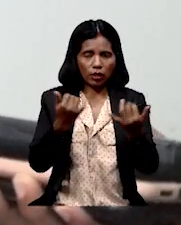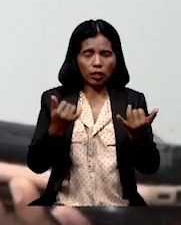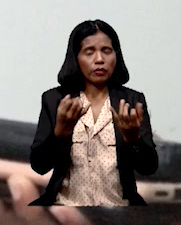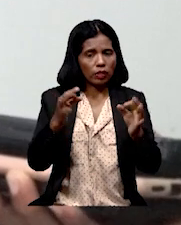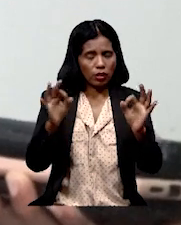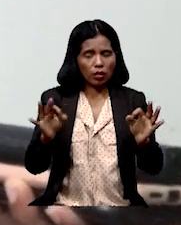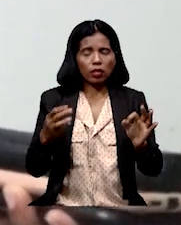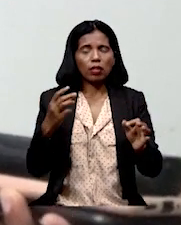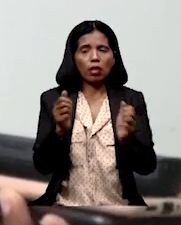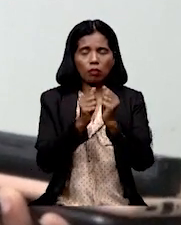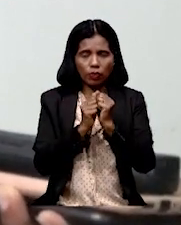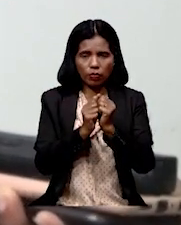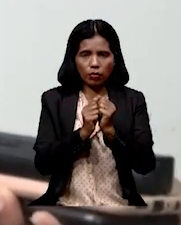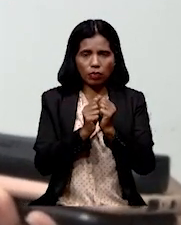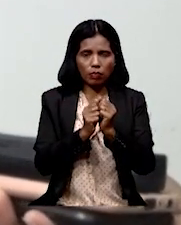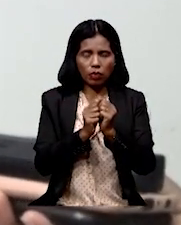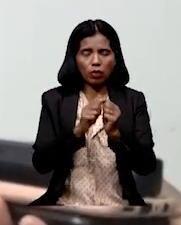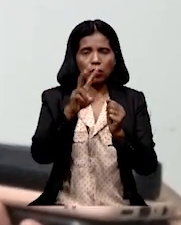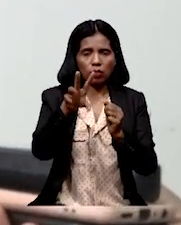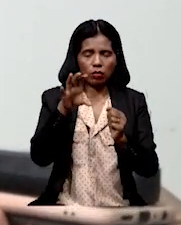mas há muito que